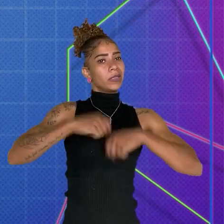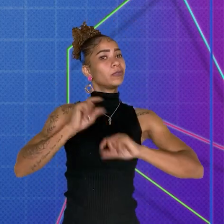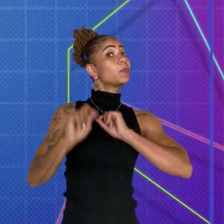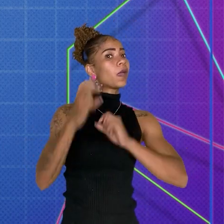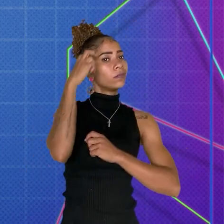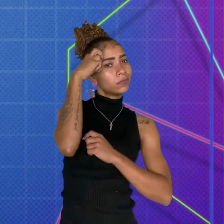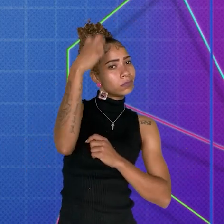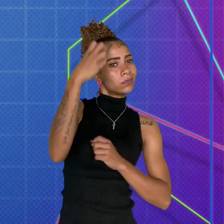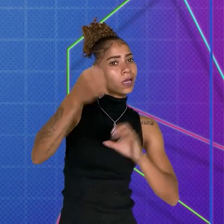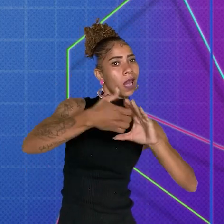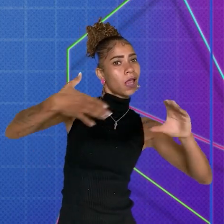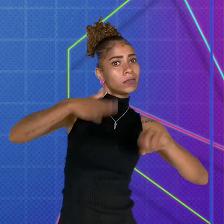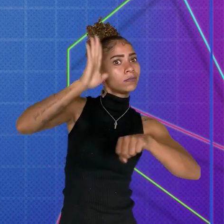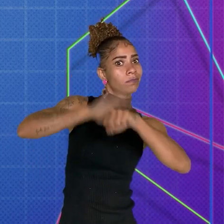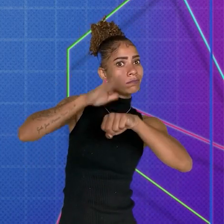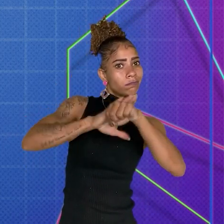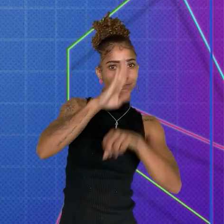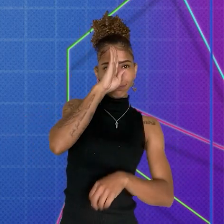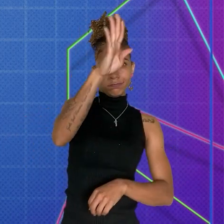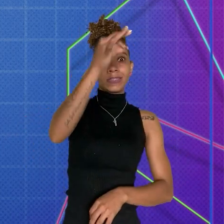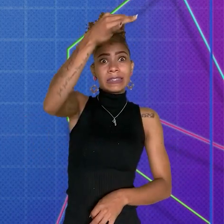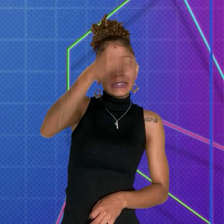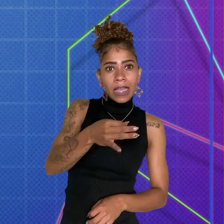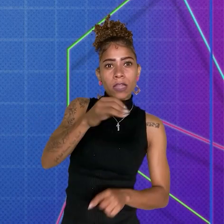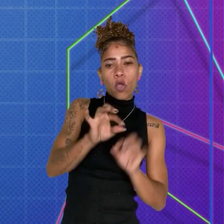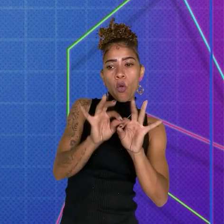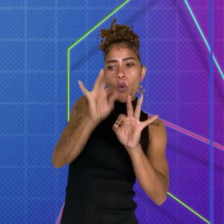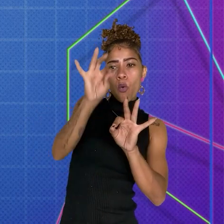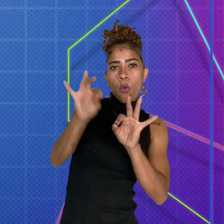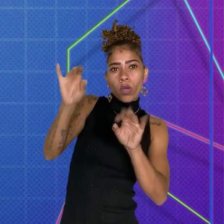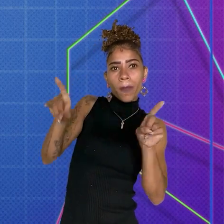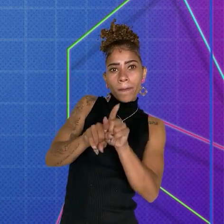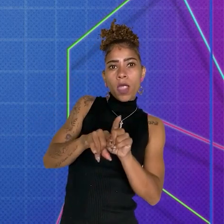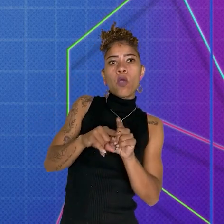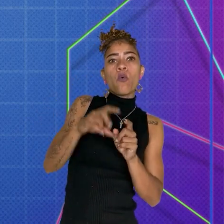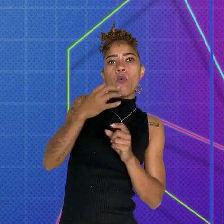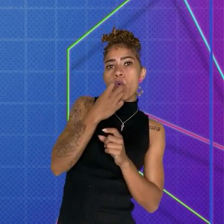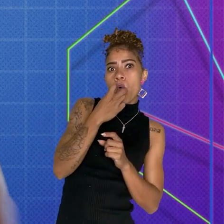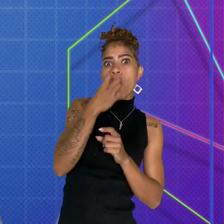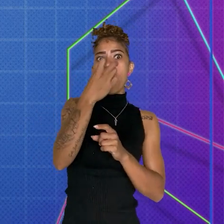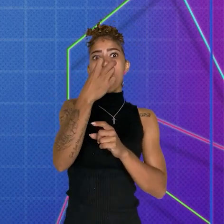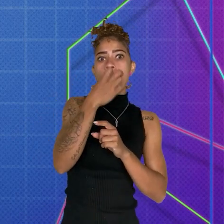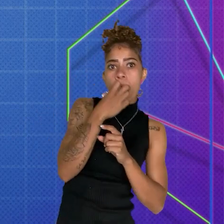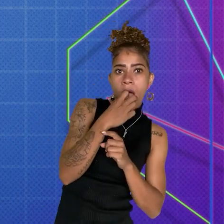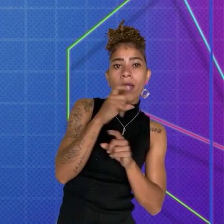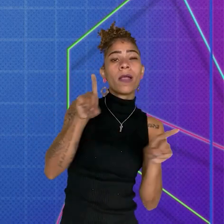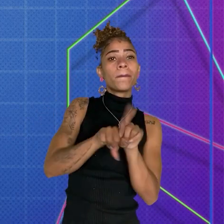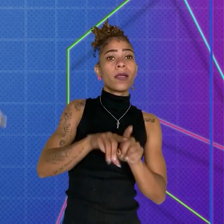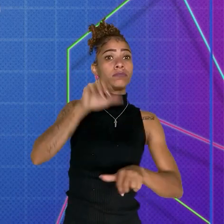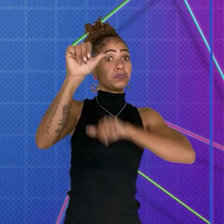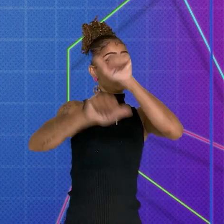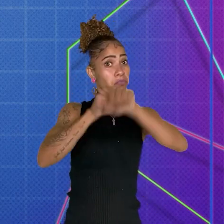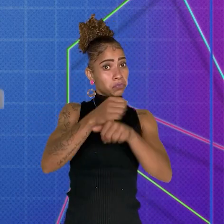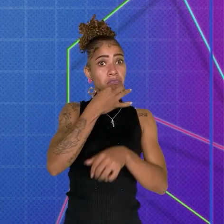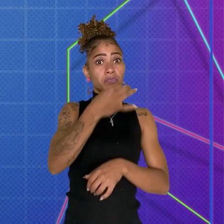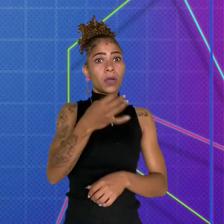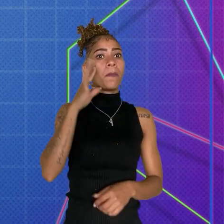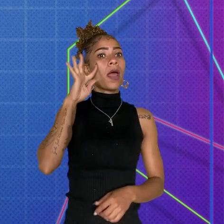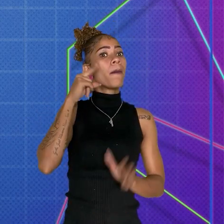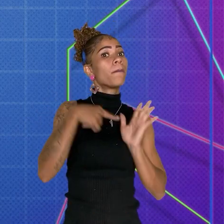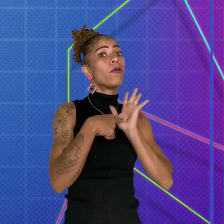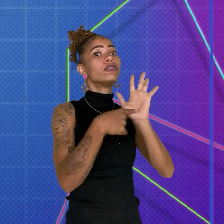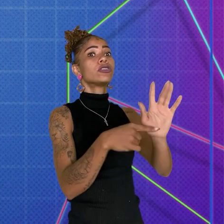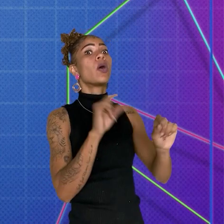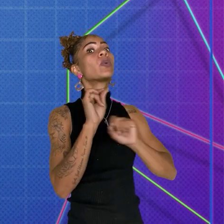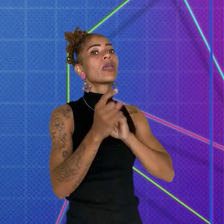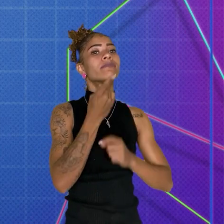É preciso que eles tenham as características corretas de frequência, volume e efeitos. Variações de sons são importantes para